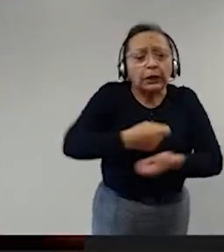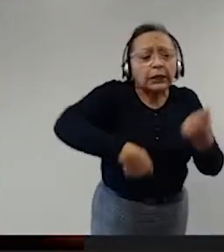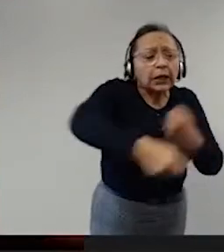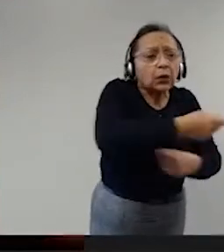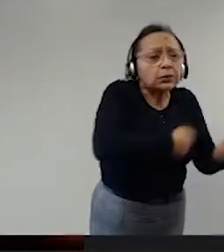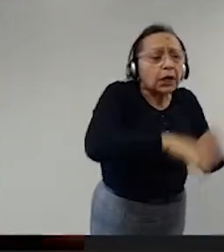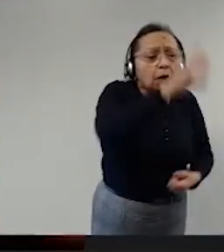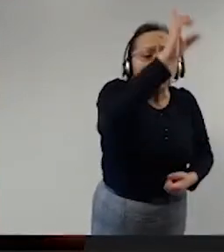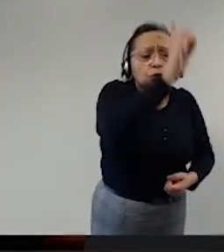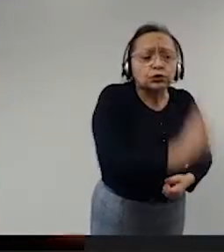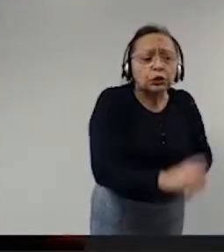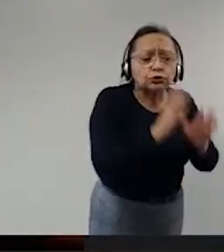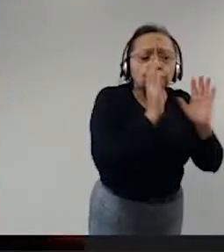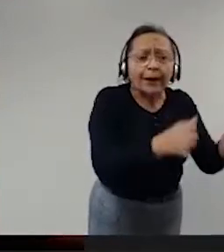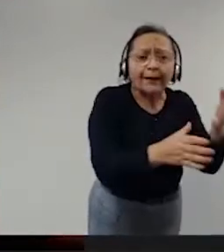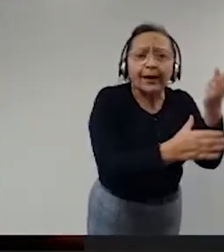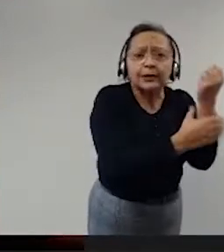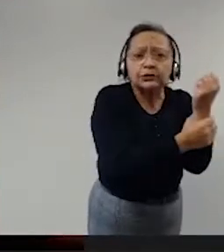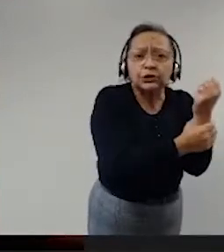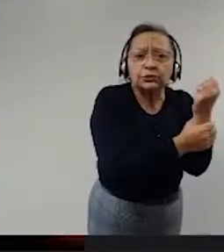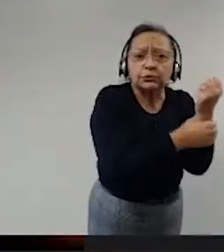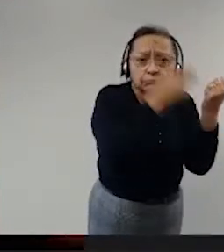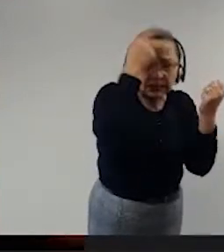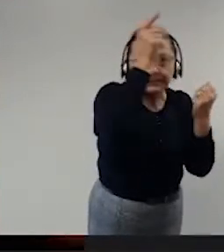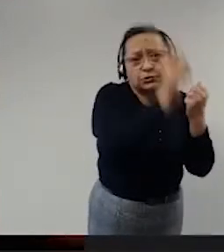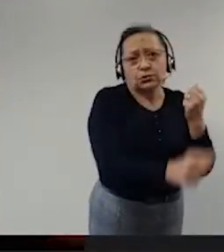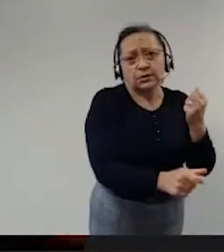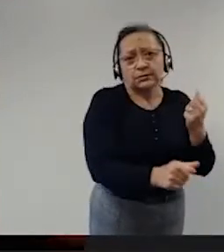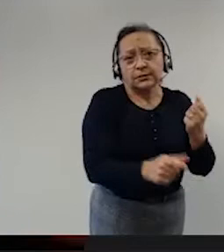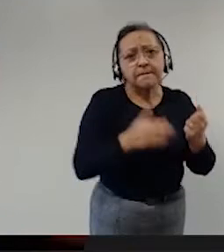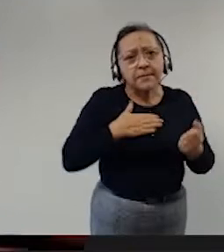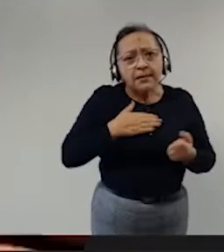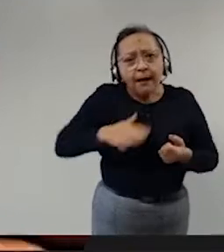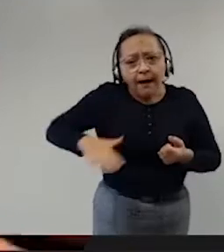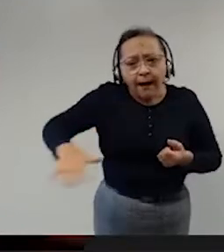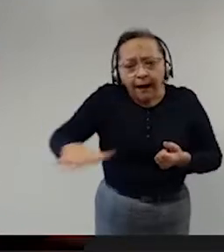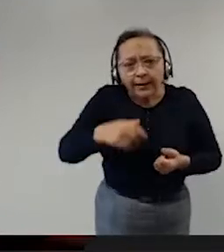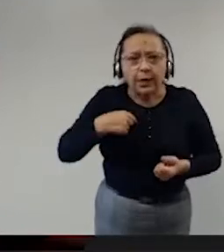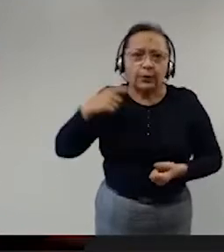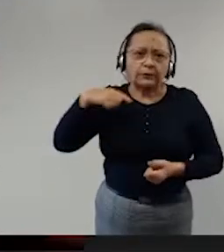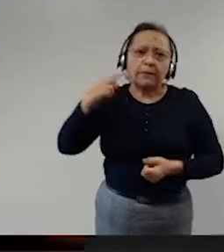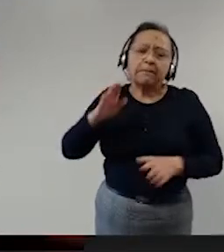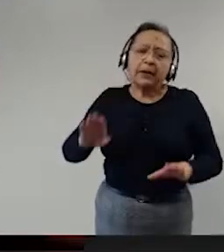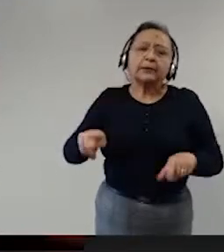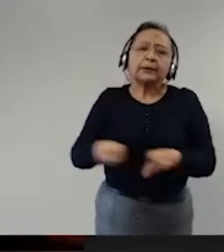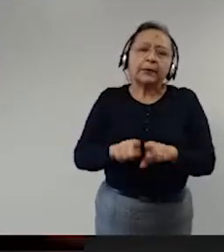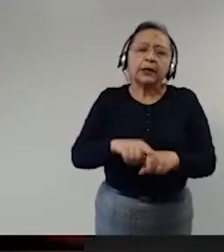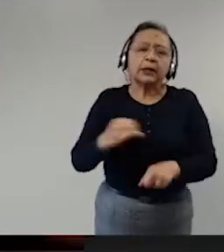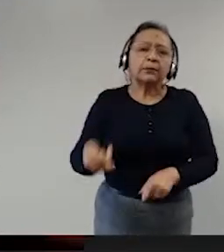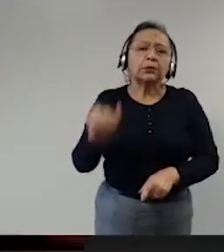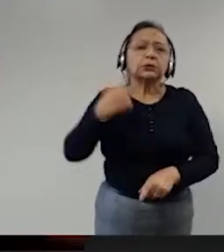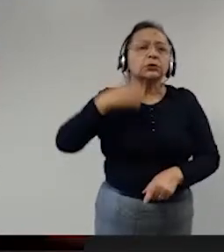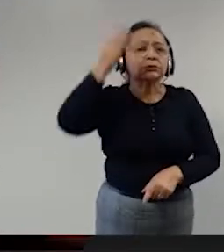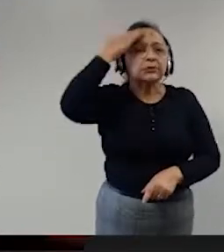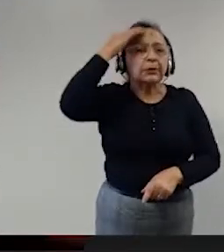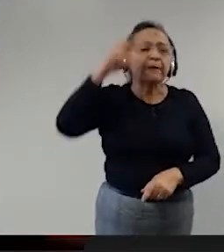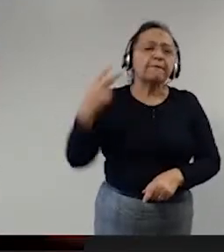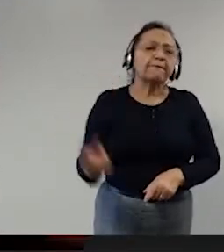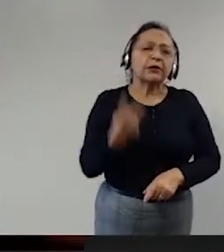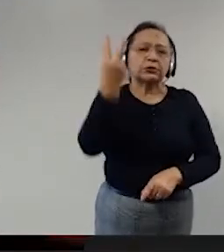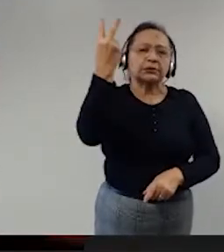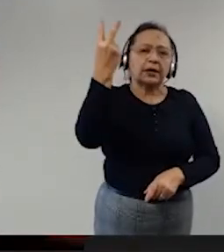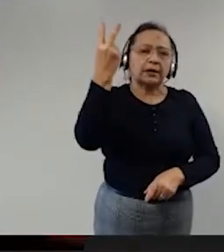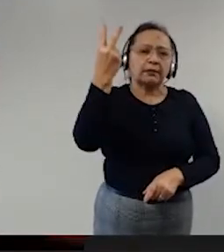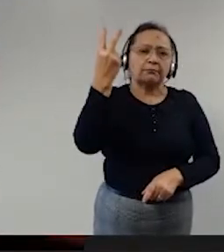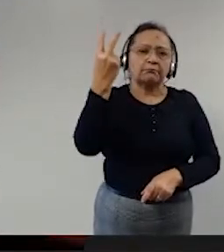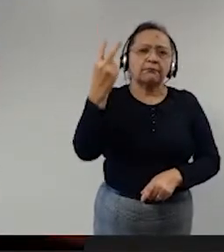clientes, especialmente na minha área, que sou advogado criminal. Mas é importante que a gente saiba valorizar o trabalho que é feito pelo